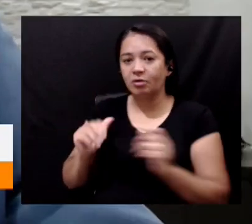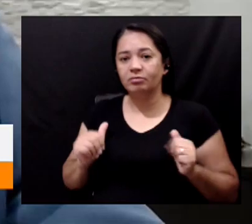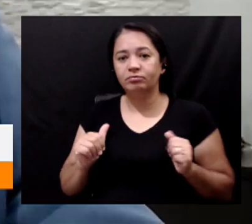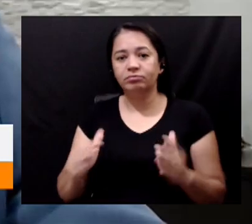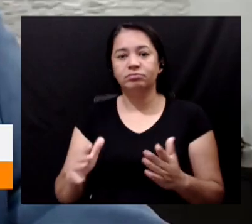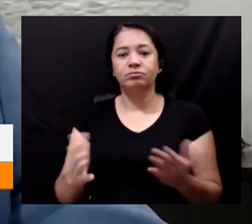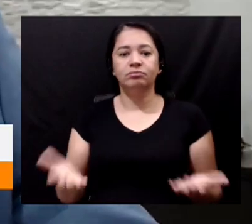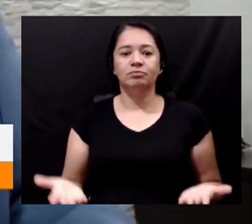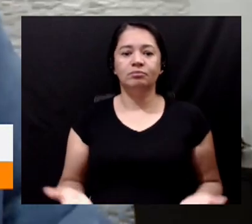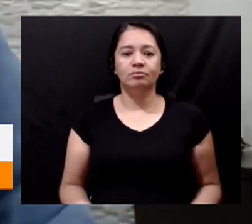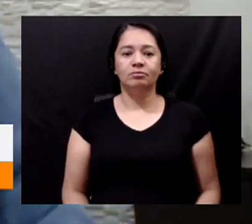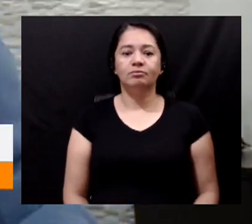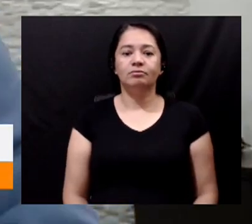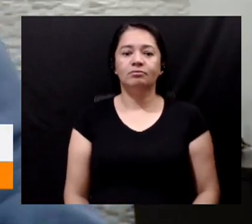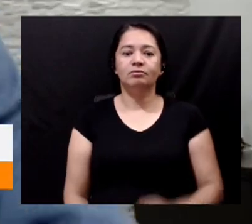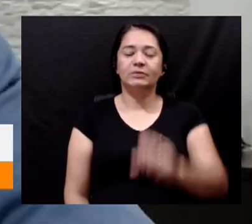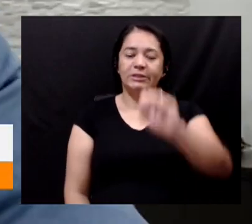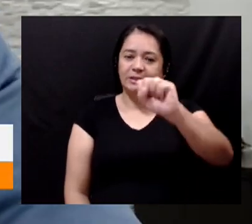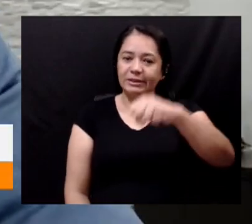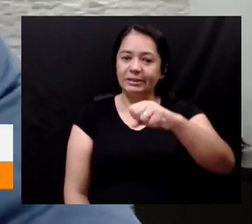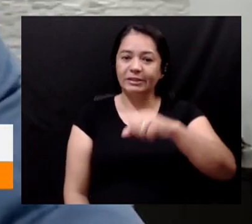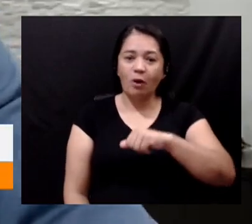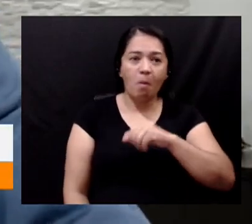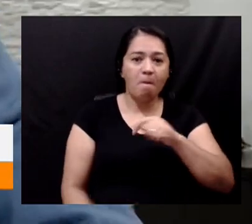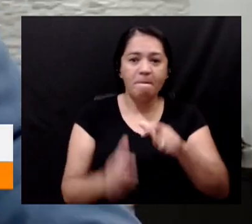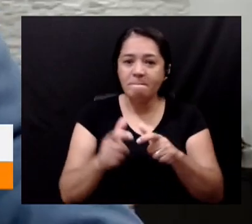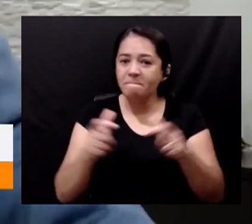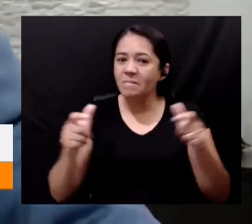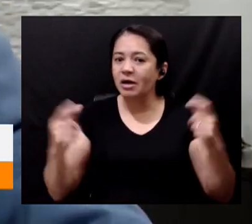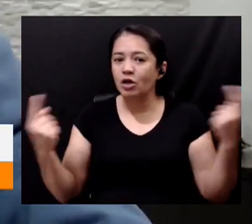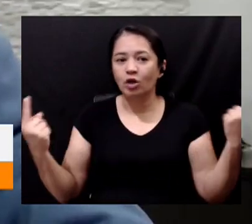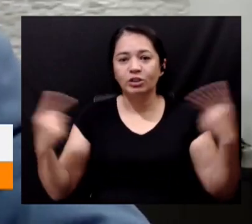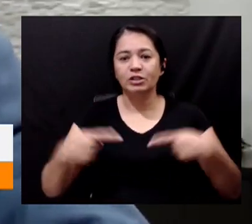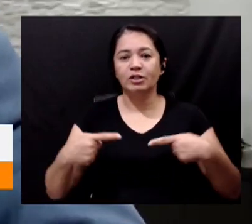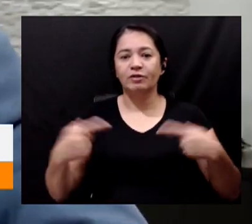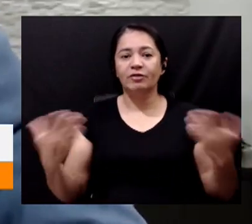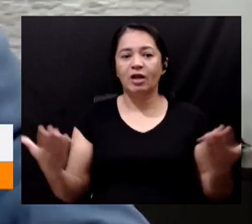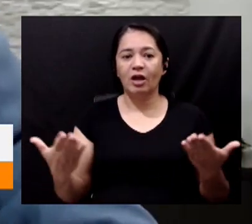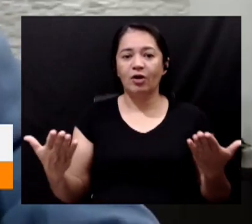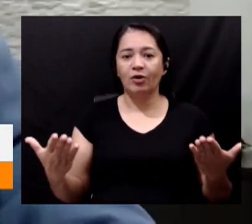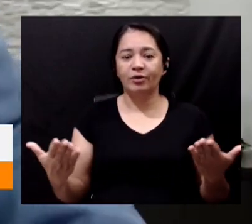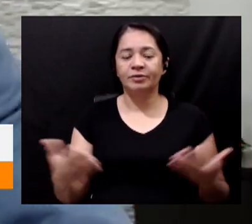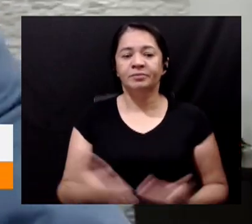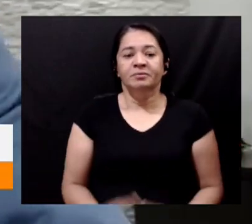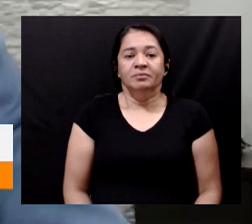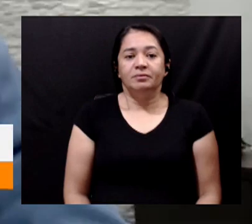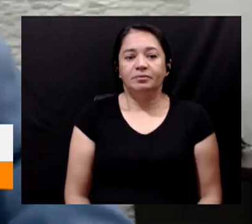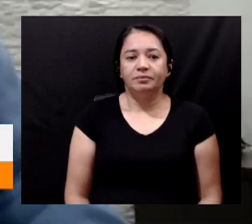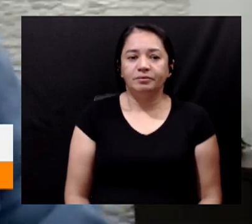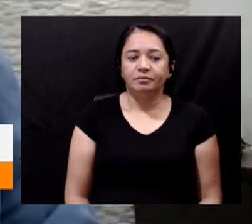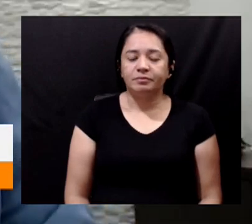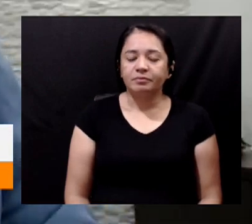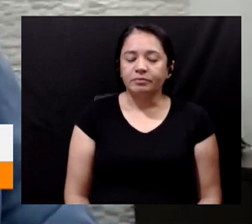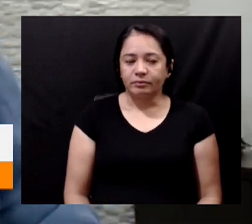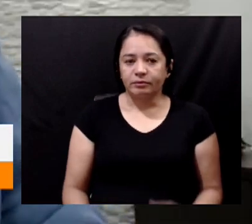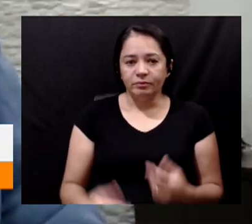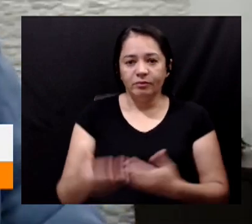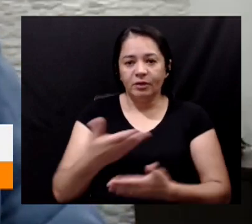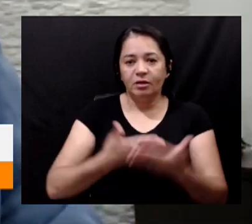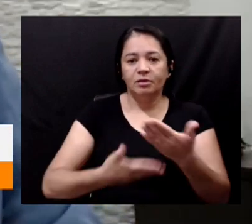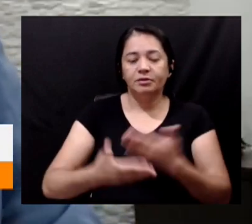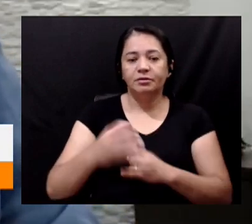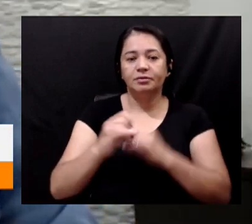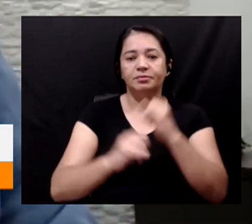Sim, esse é um dos maiores desafios que nós encontramos atualmente na parte judicial envolvendo a internet. Pois a